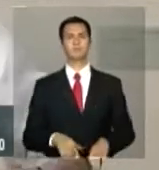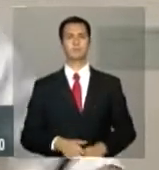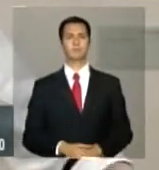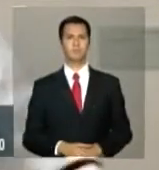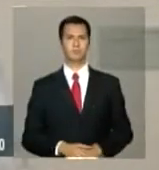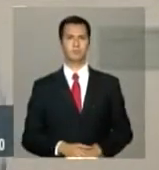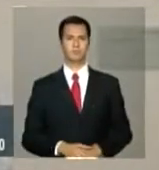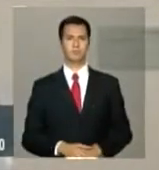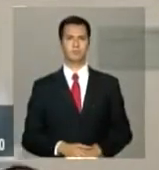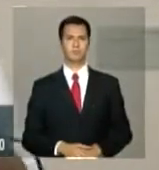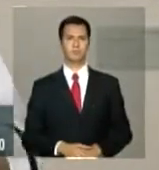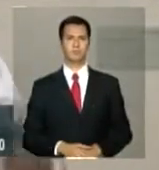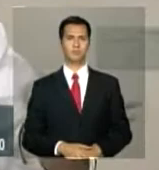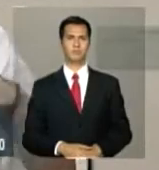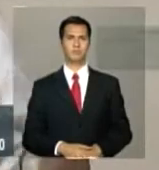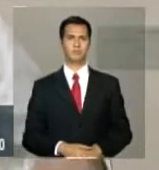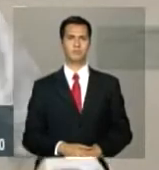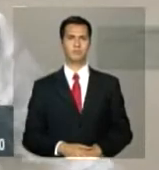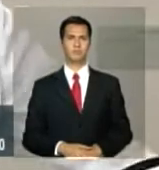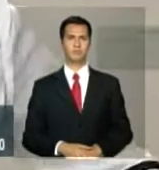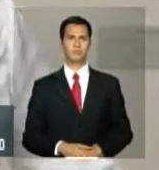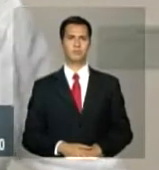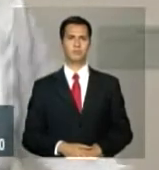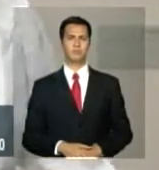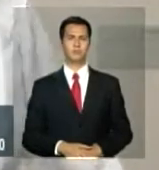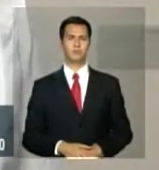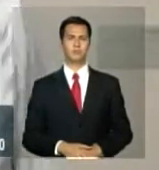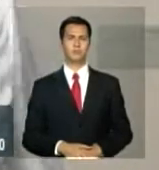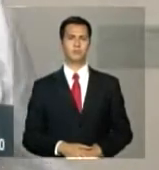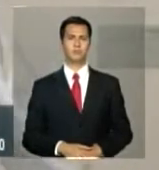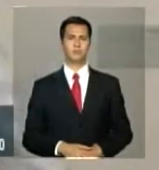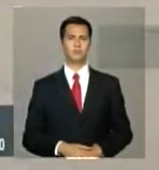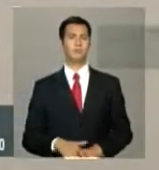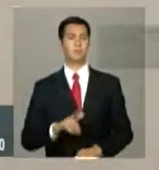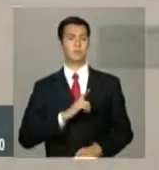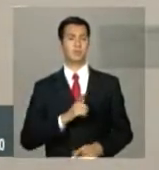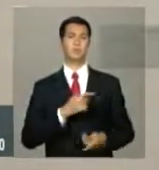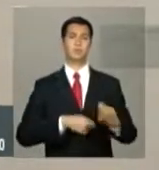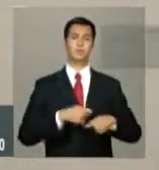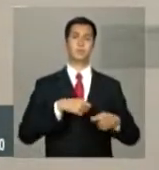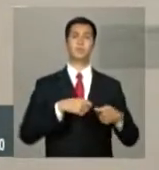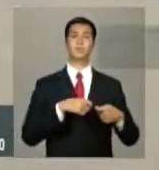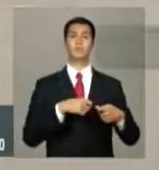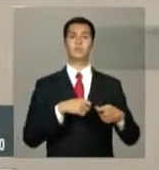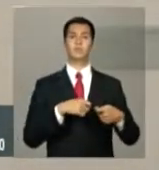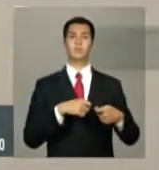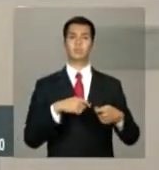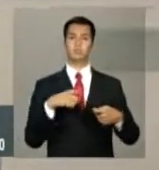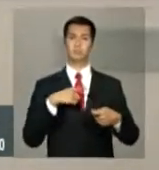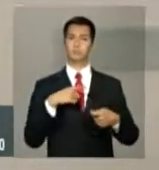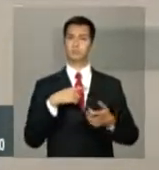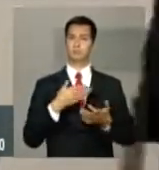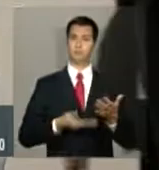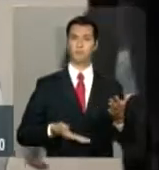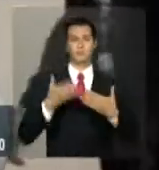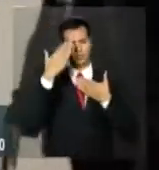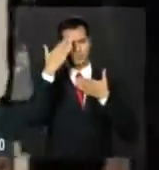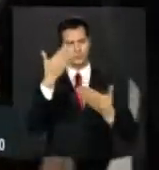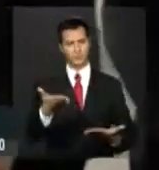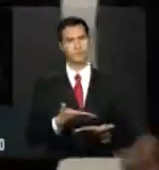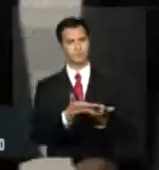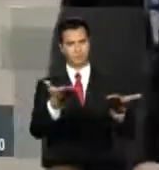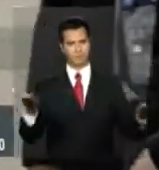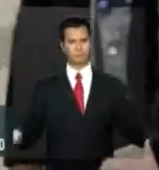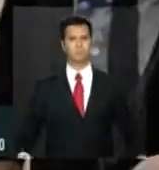nível, a sua atividade econômica cai no nível tão baixo como está caindo. Muito obrigado,